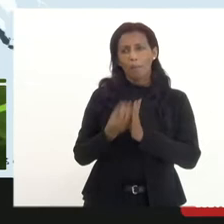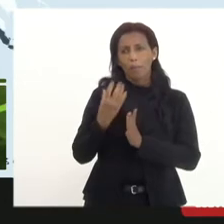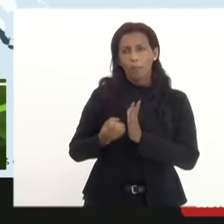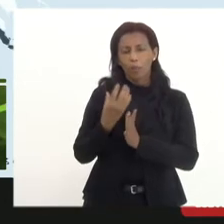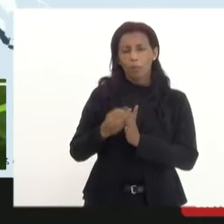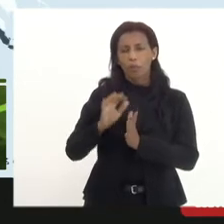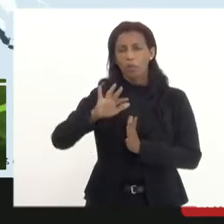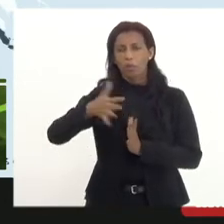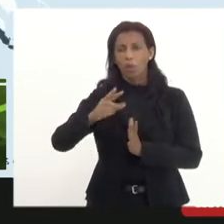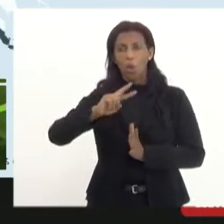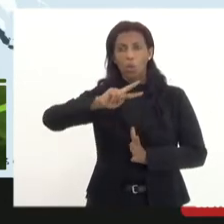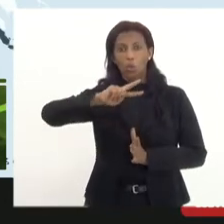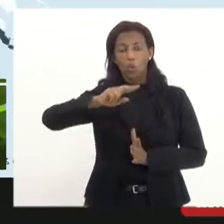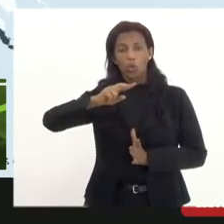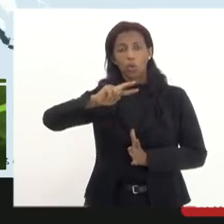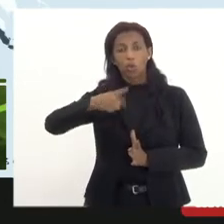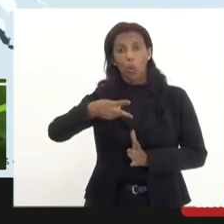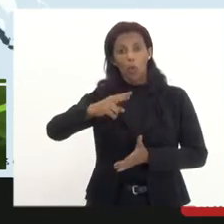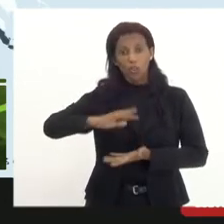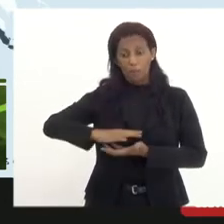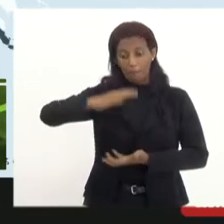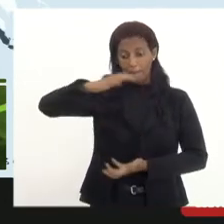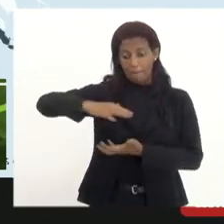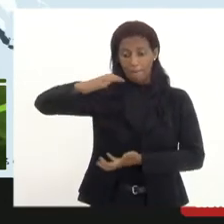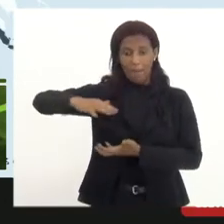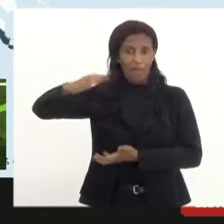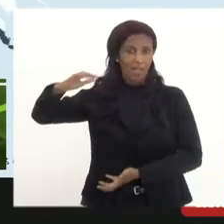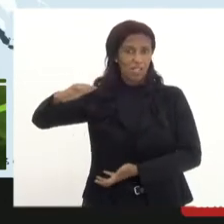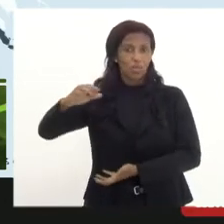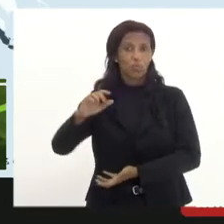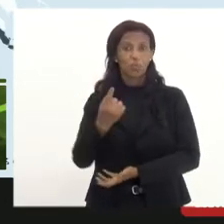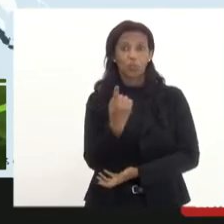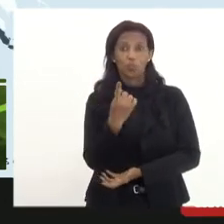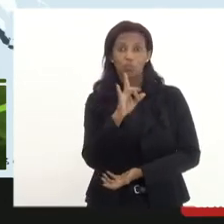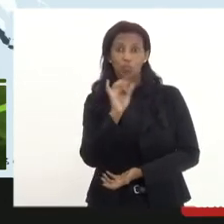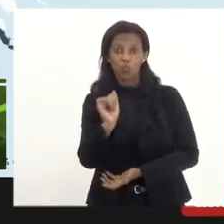2 milhões de barris equivalentes por dia. E